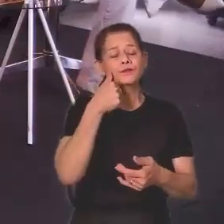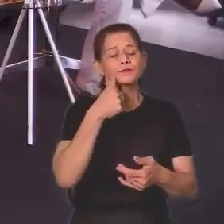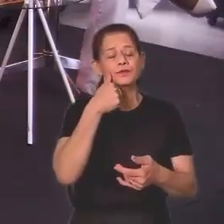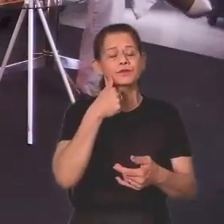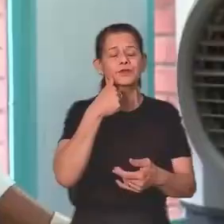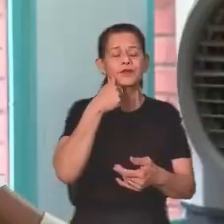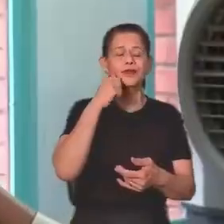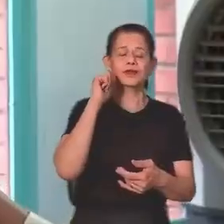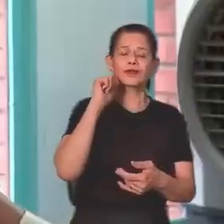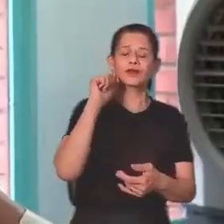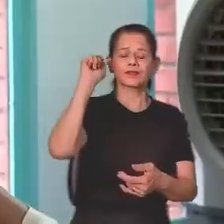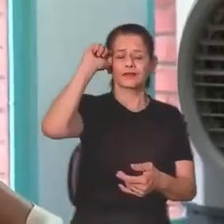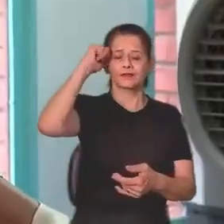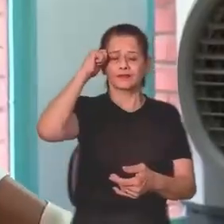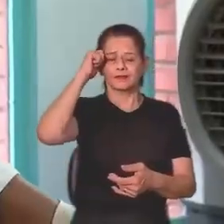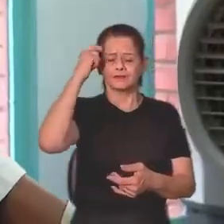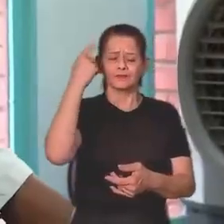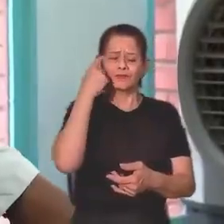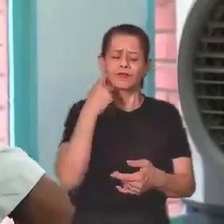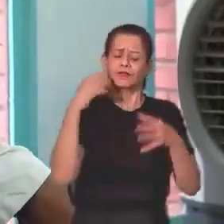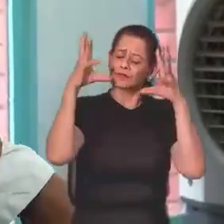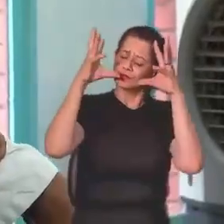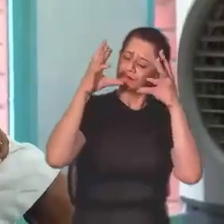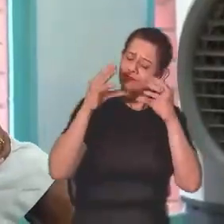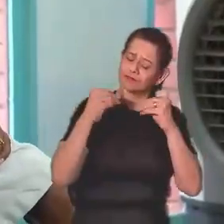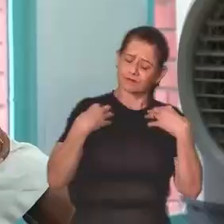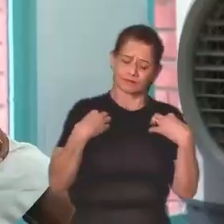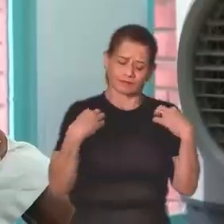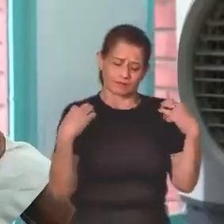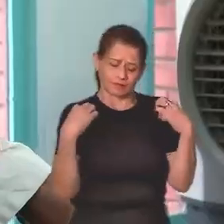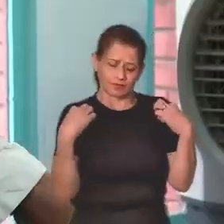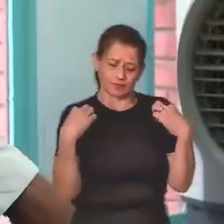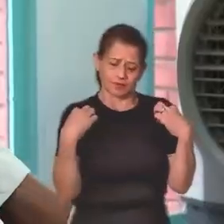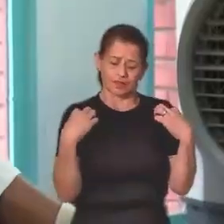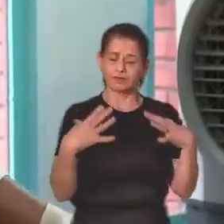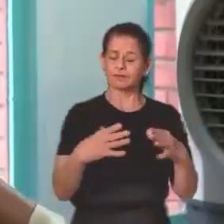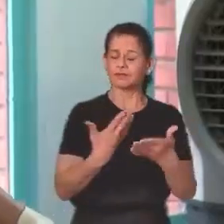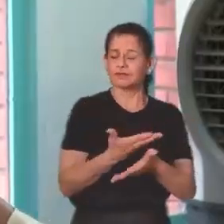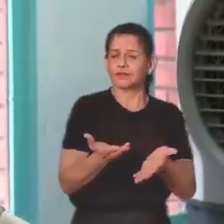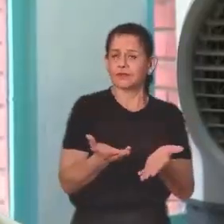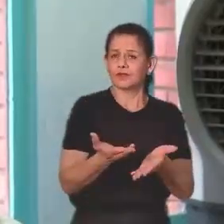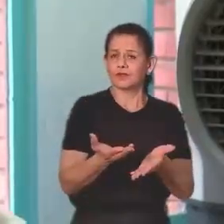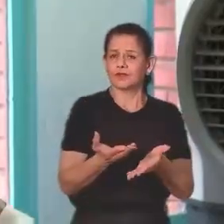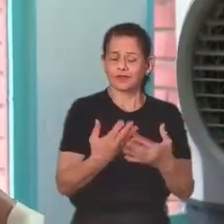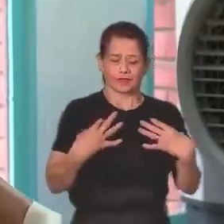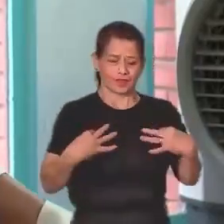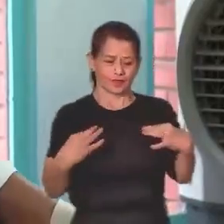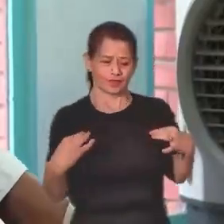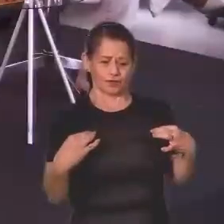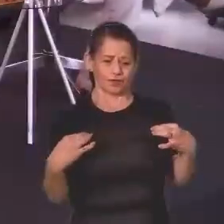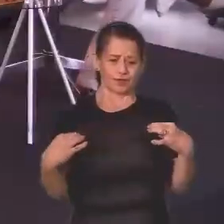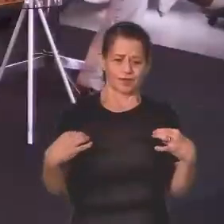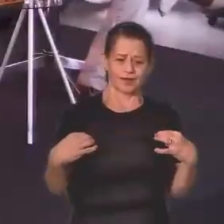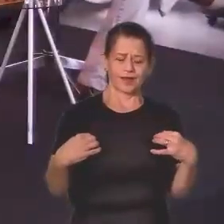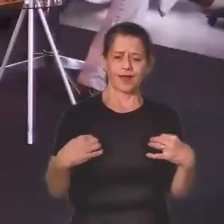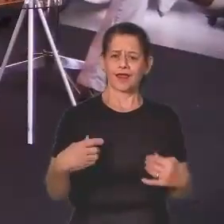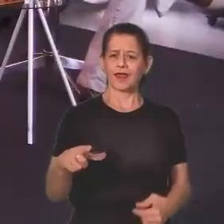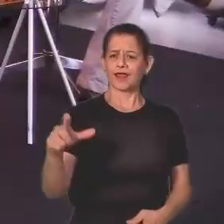pele escura. Estou vestindo uma blusa com um tecido